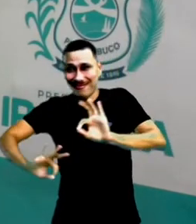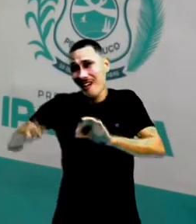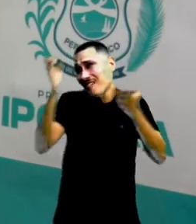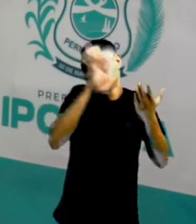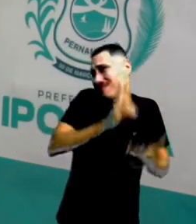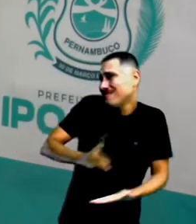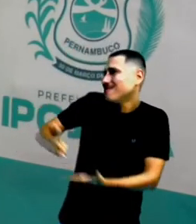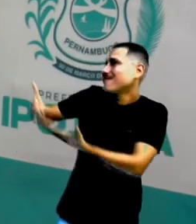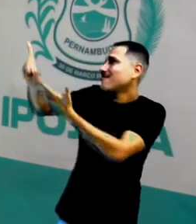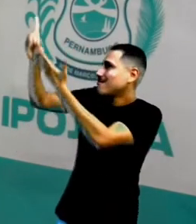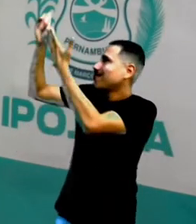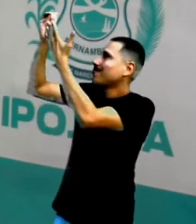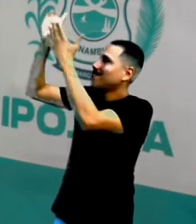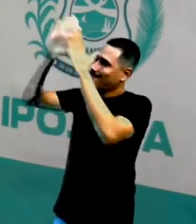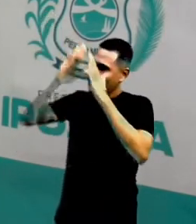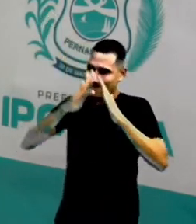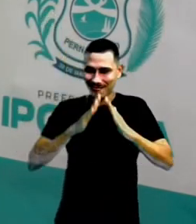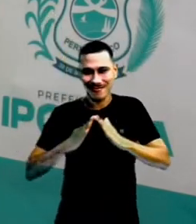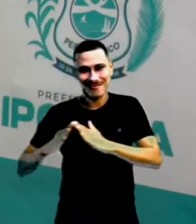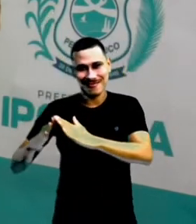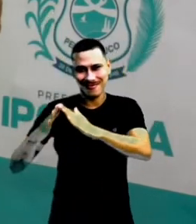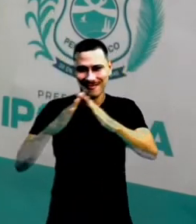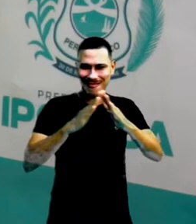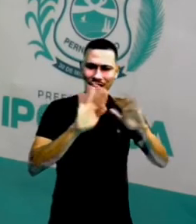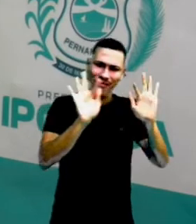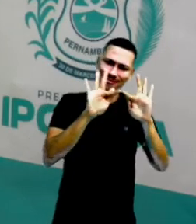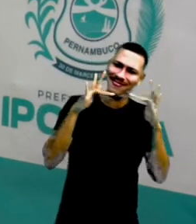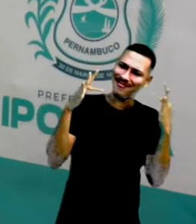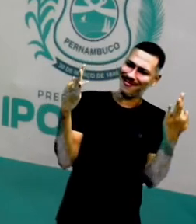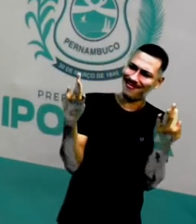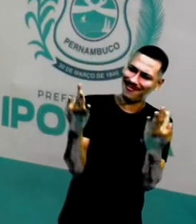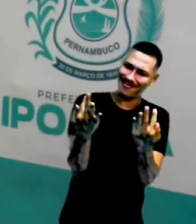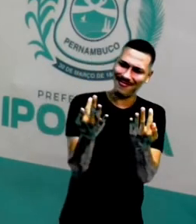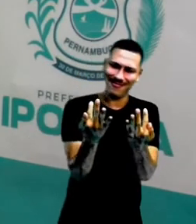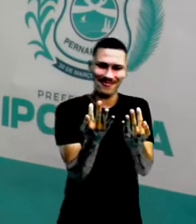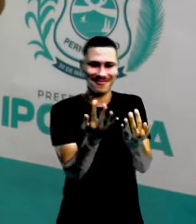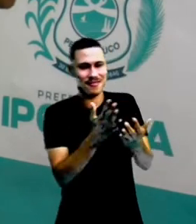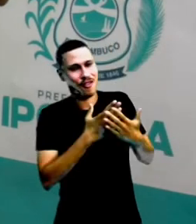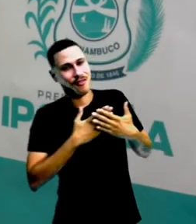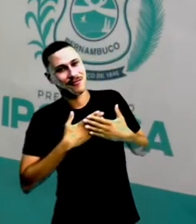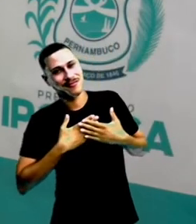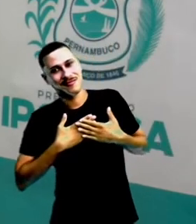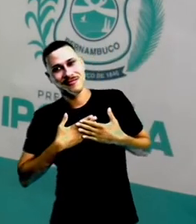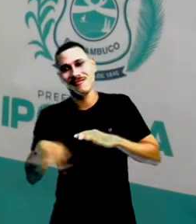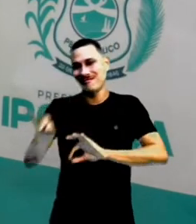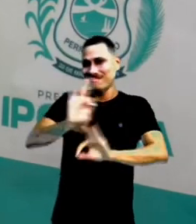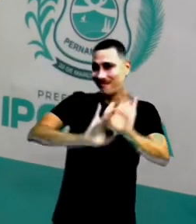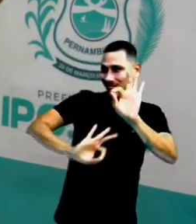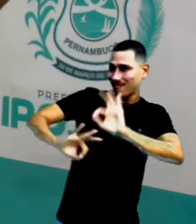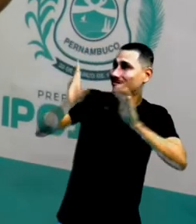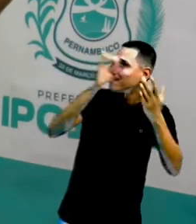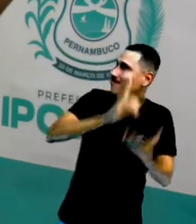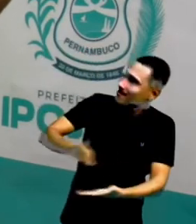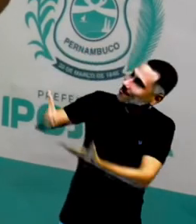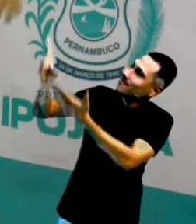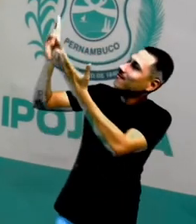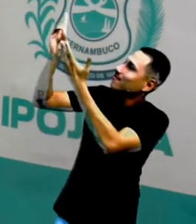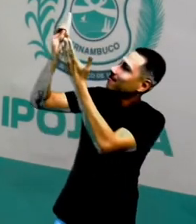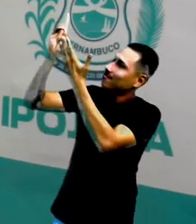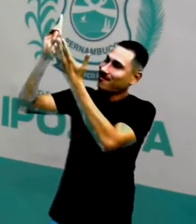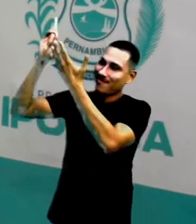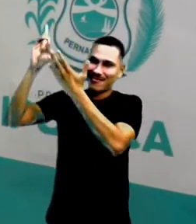A minha casa, a minha família é projeto de